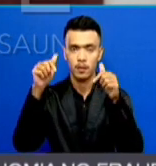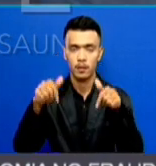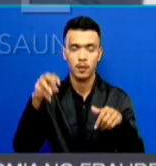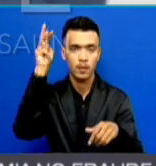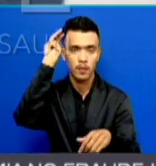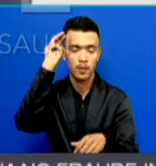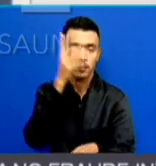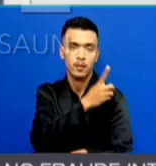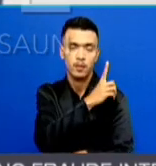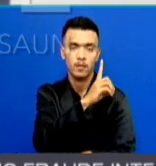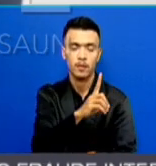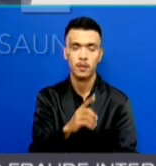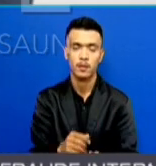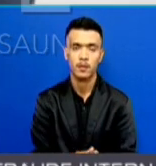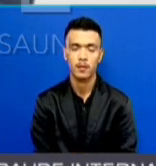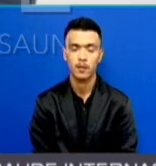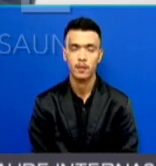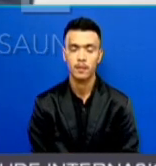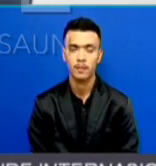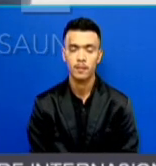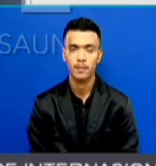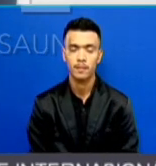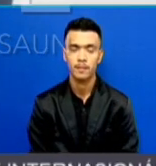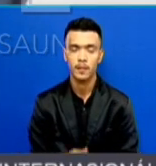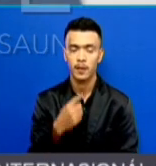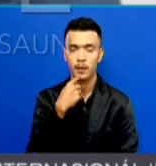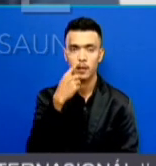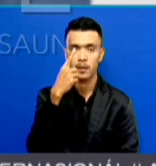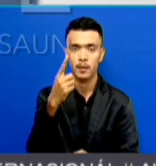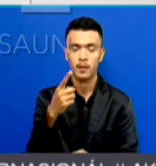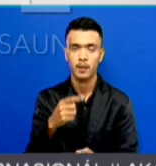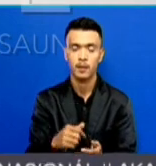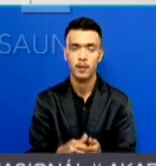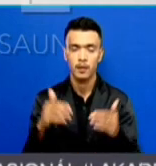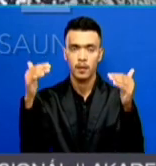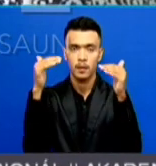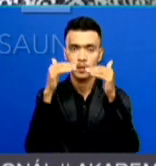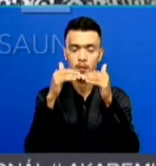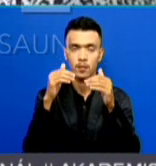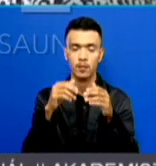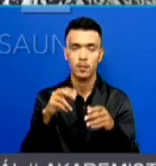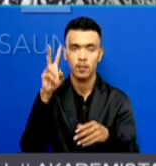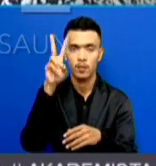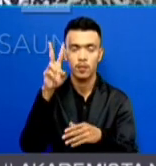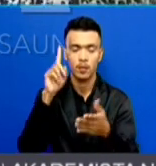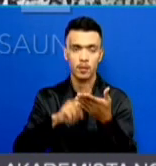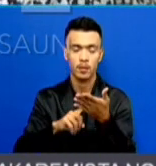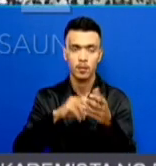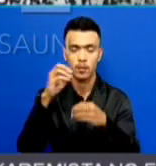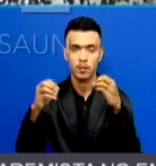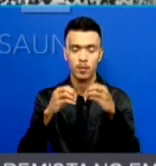Ministro de Defesa contra Almirante Donaciano Costa Gomes Hateten, durante encontro, parte rua discute com